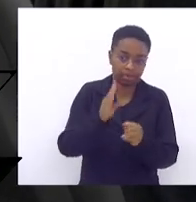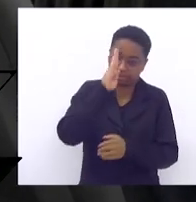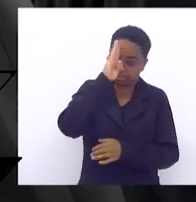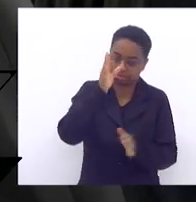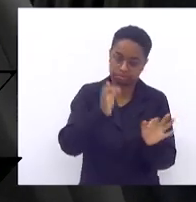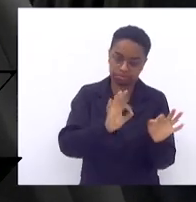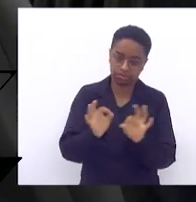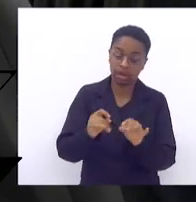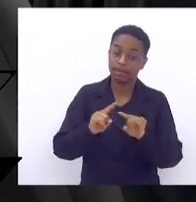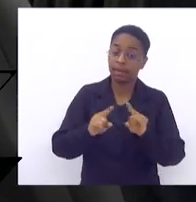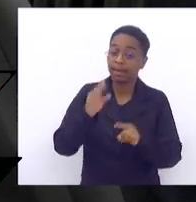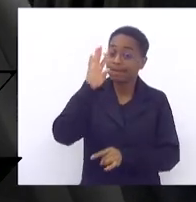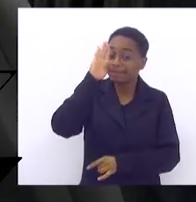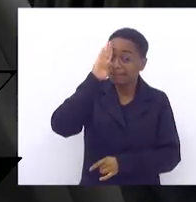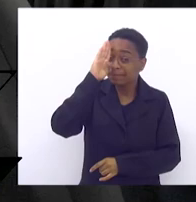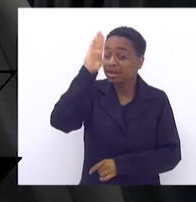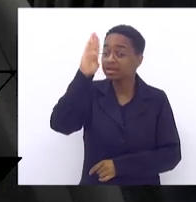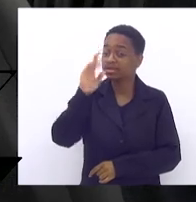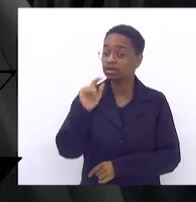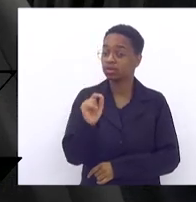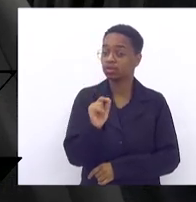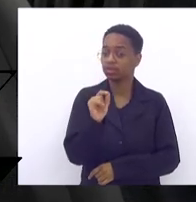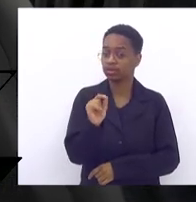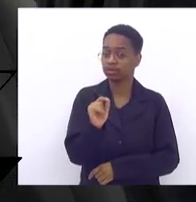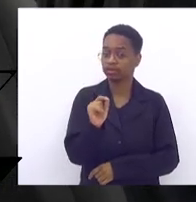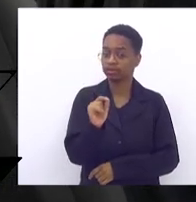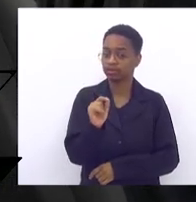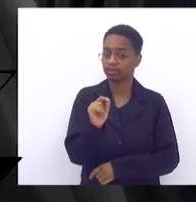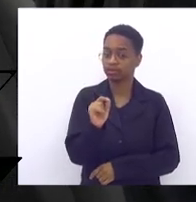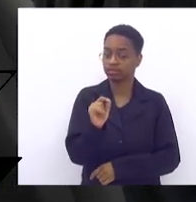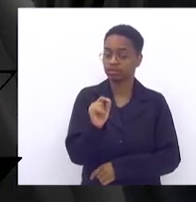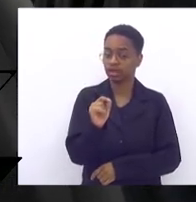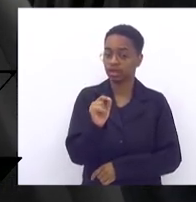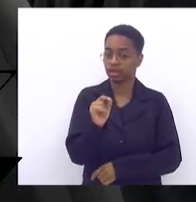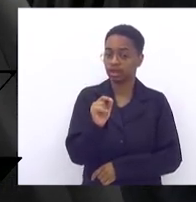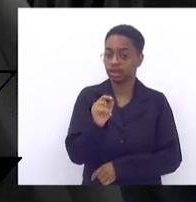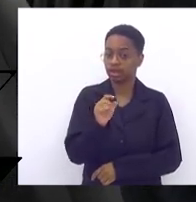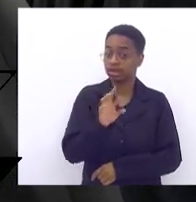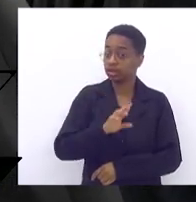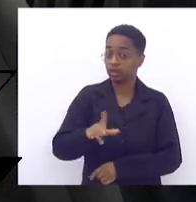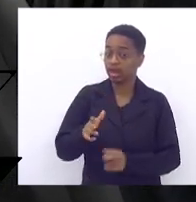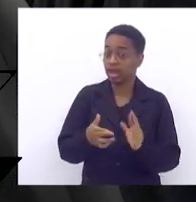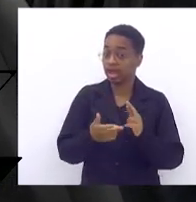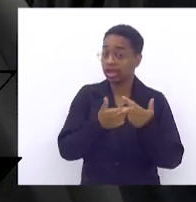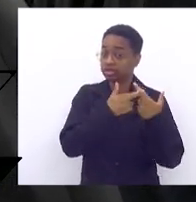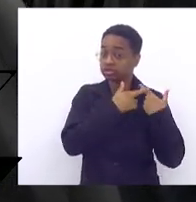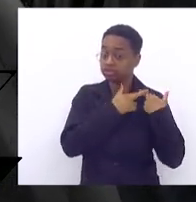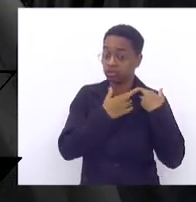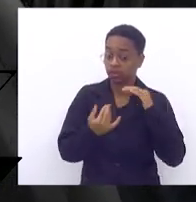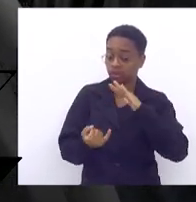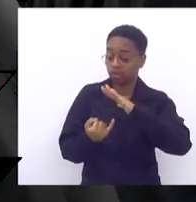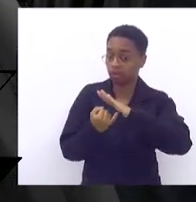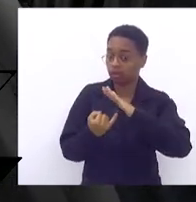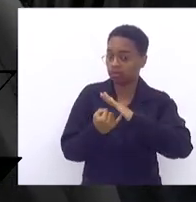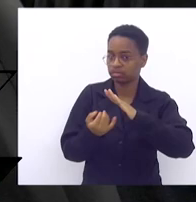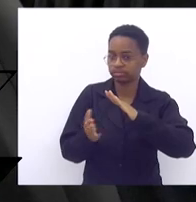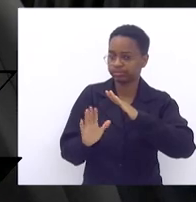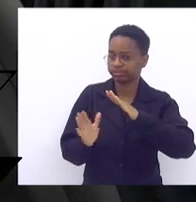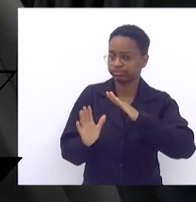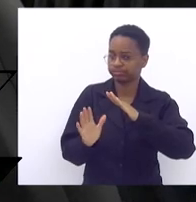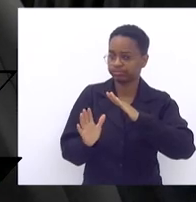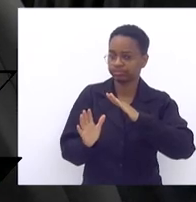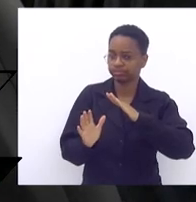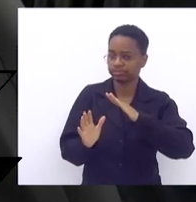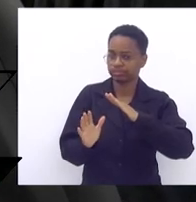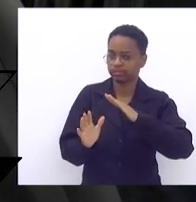O fundamental é que não compete ao Instituto, viu, deputado Amorim? Não compete ao